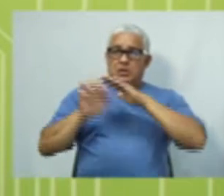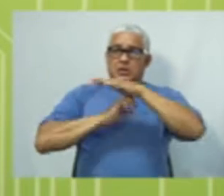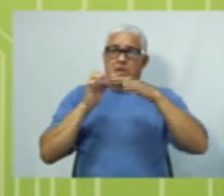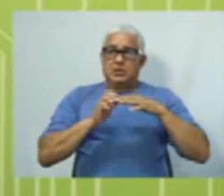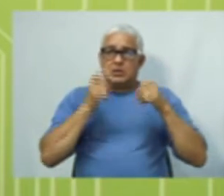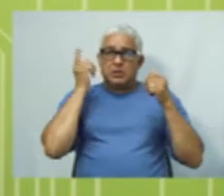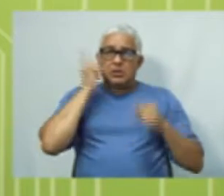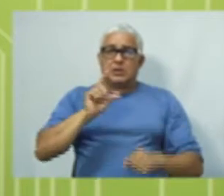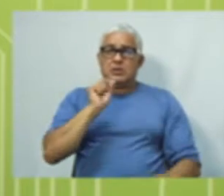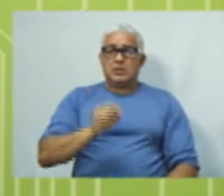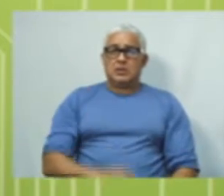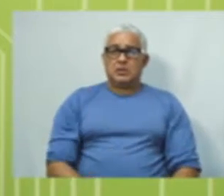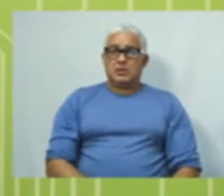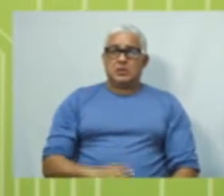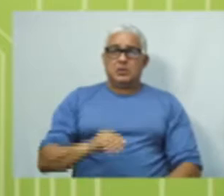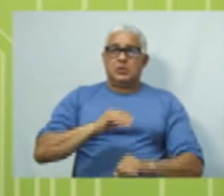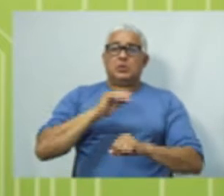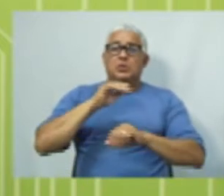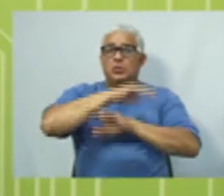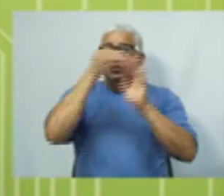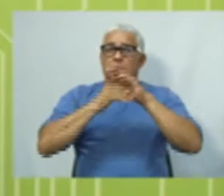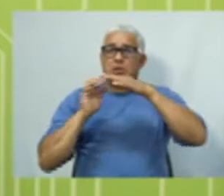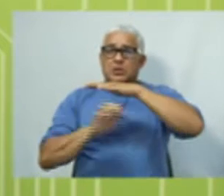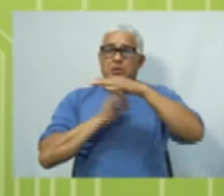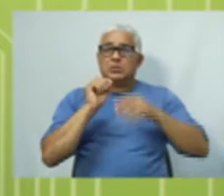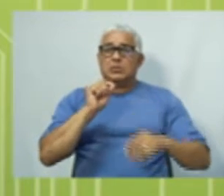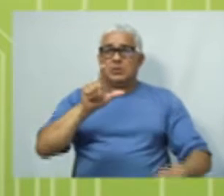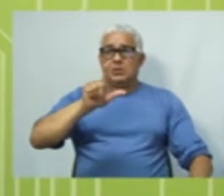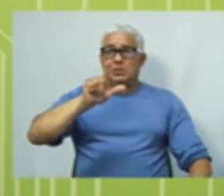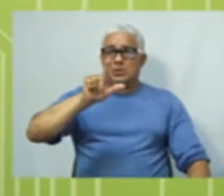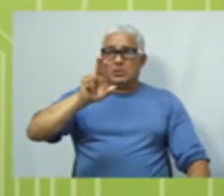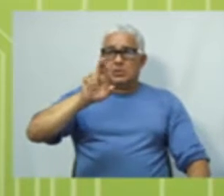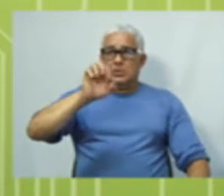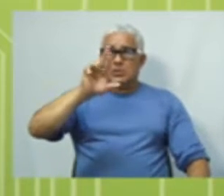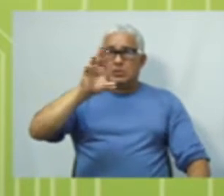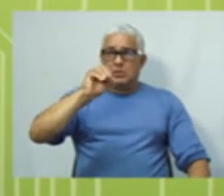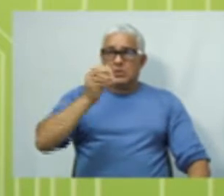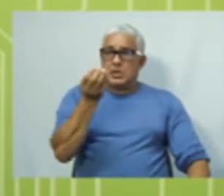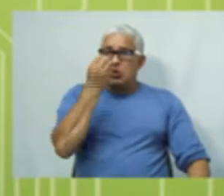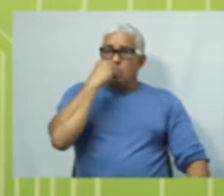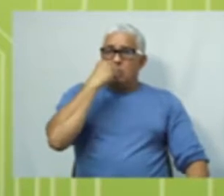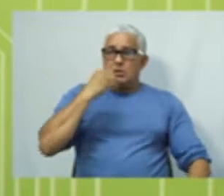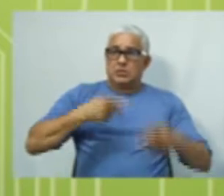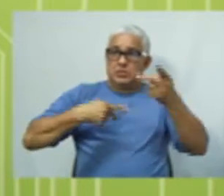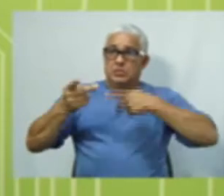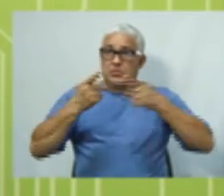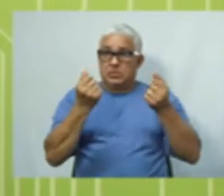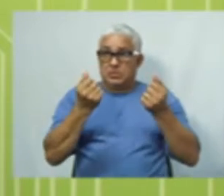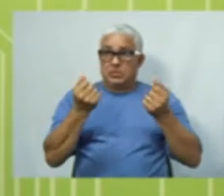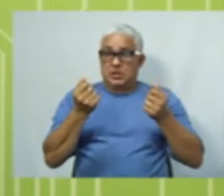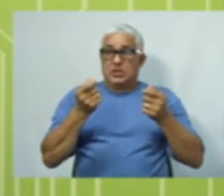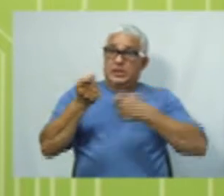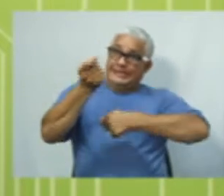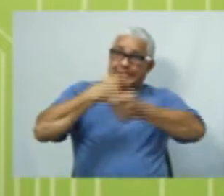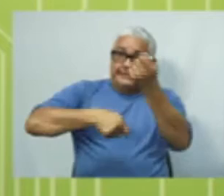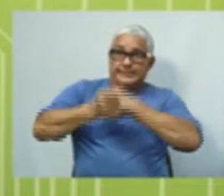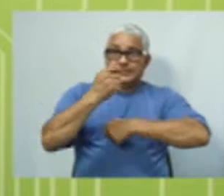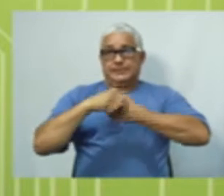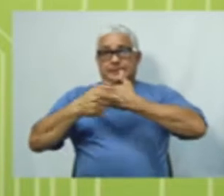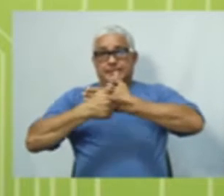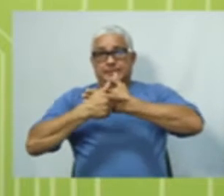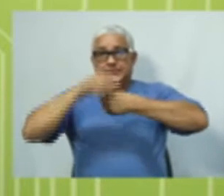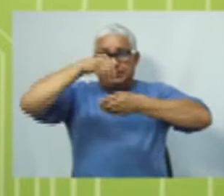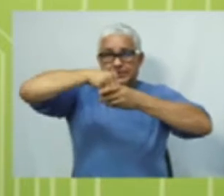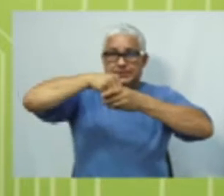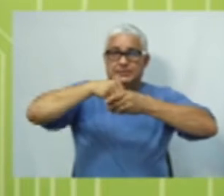ter o quê, pessoal? O que toda empresa visa? Lucro. Então, o planejamento financeiro vem para administrar essa função dentro